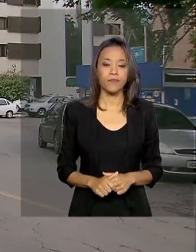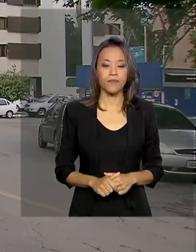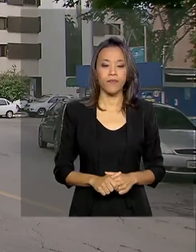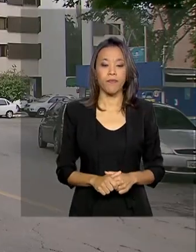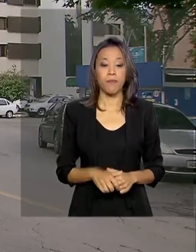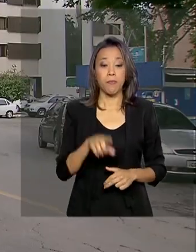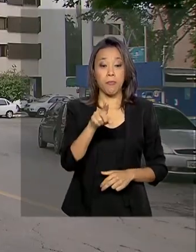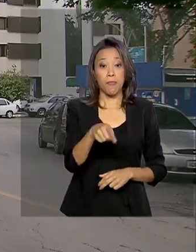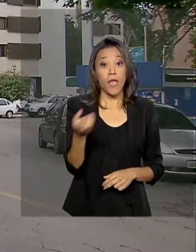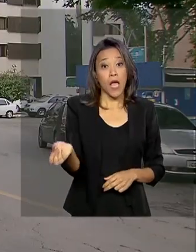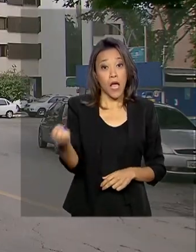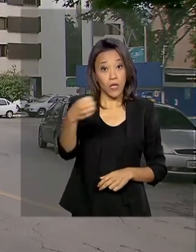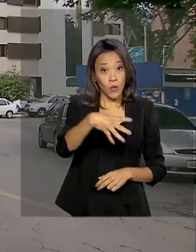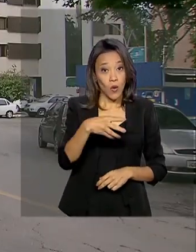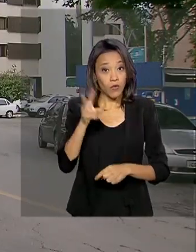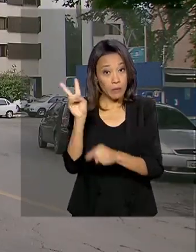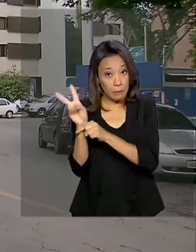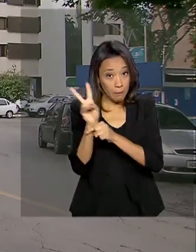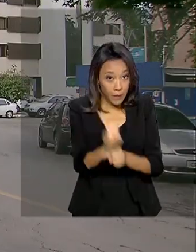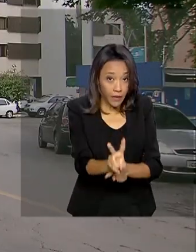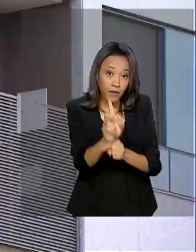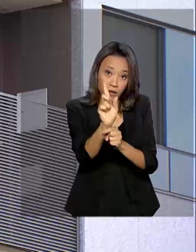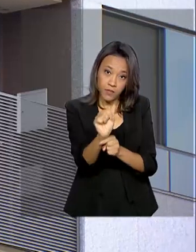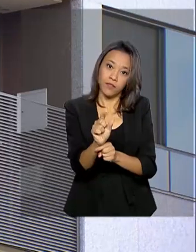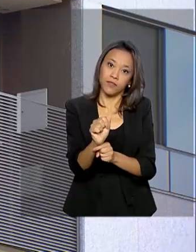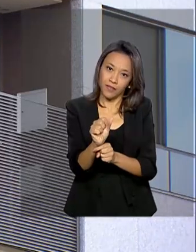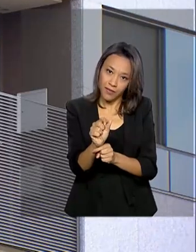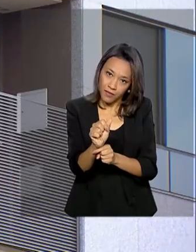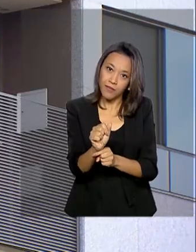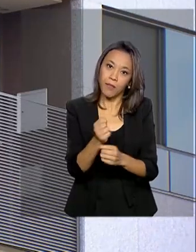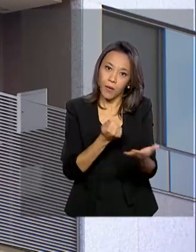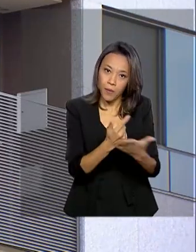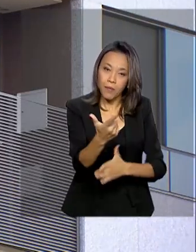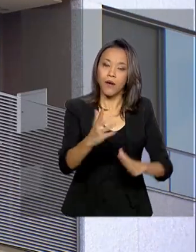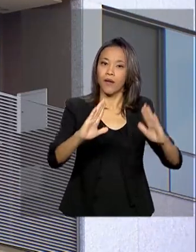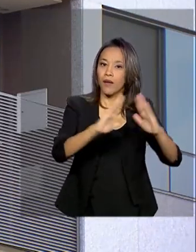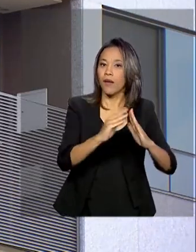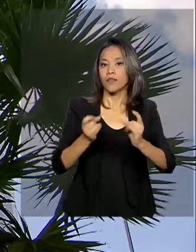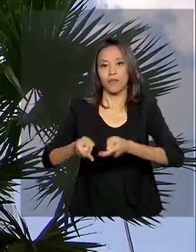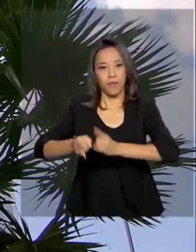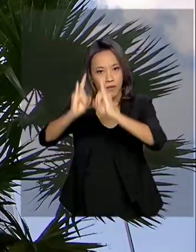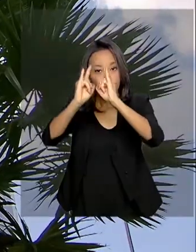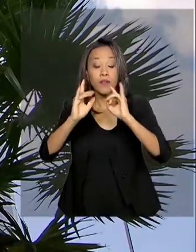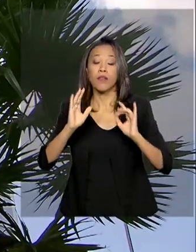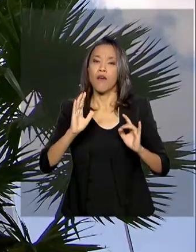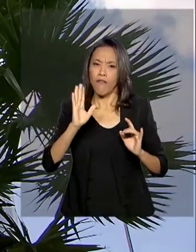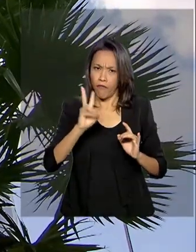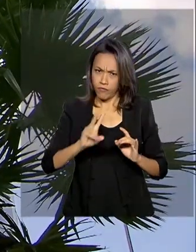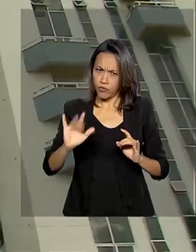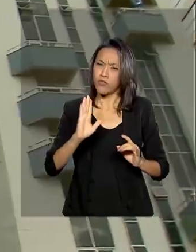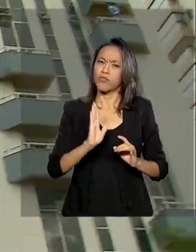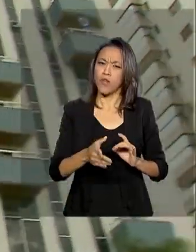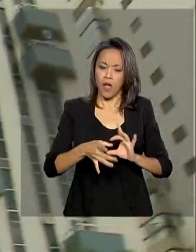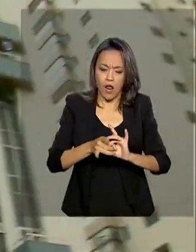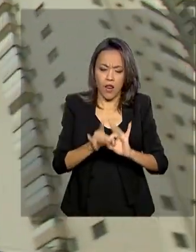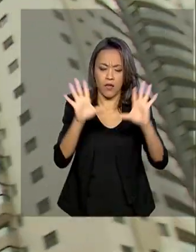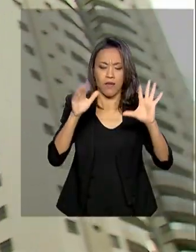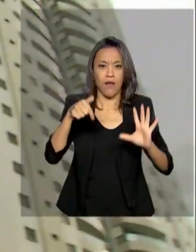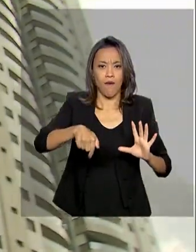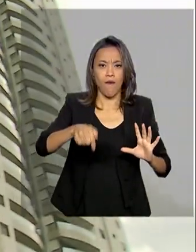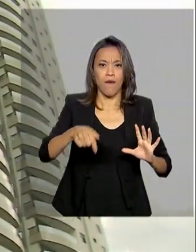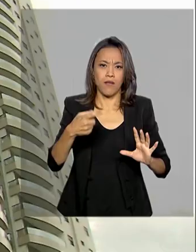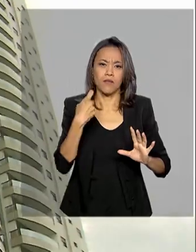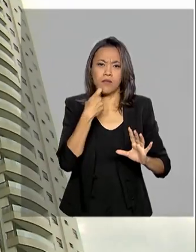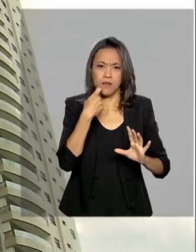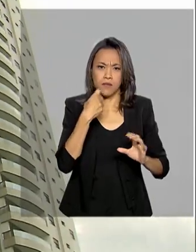A nova linha de crédito imobiliário já vai estar disponível a partir desta sexta-feira. As taxas